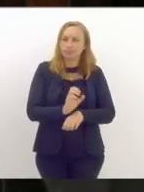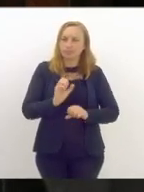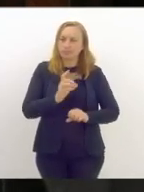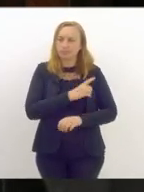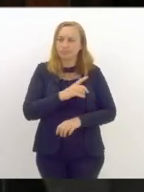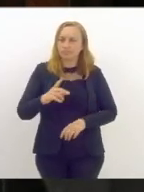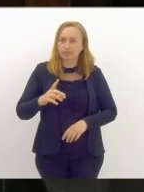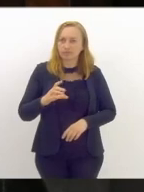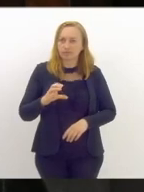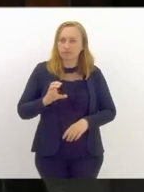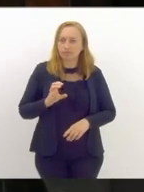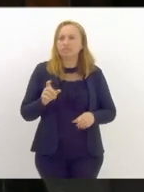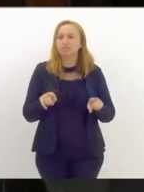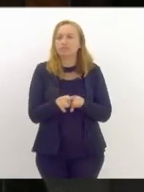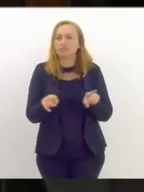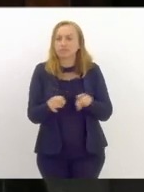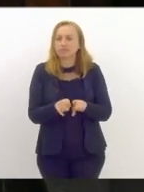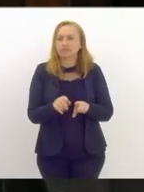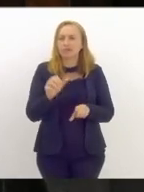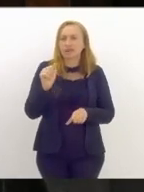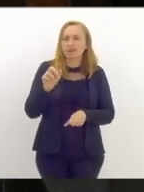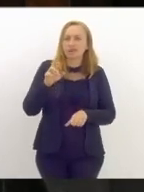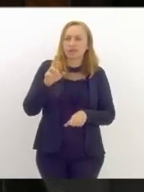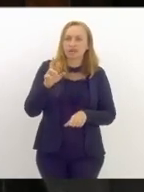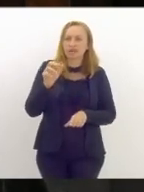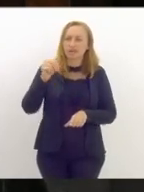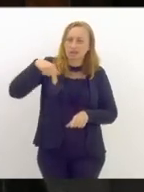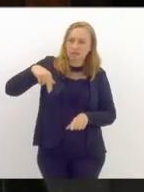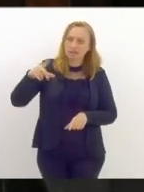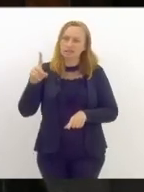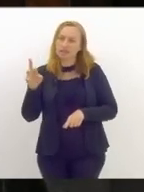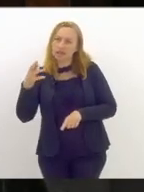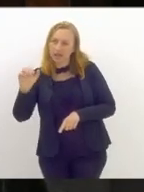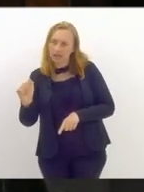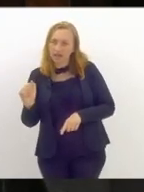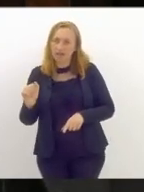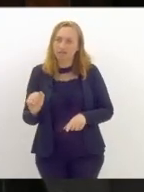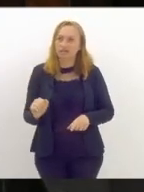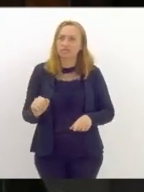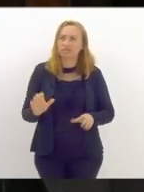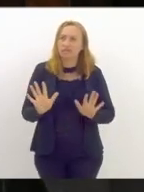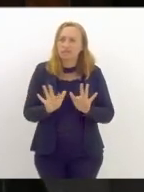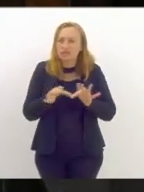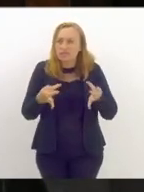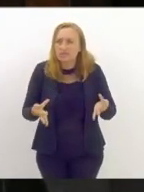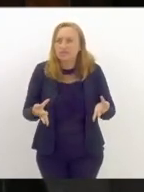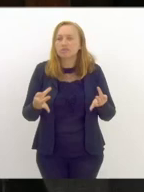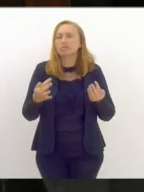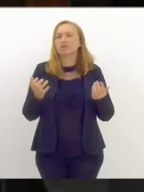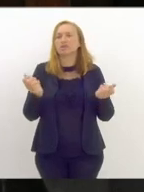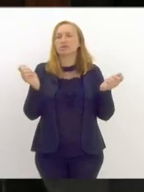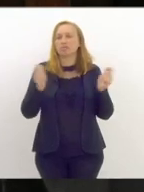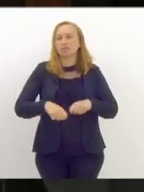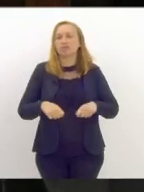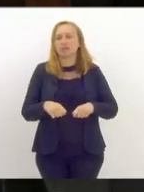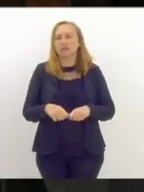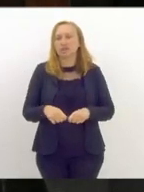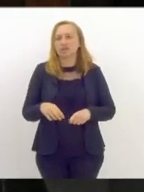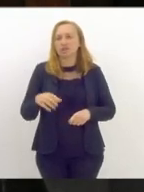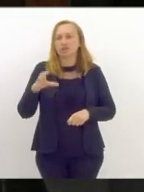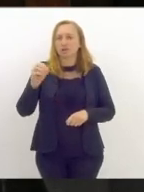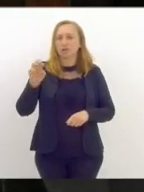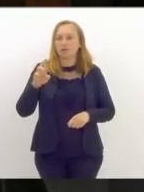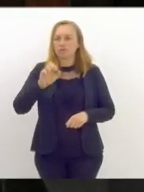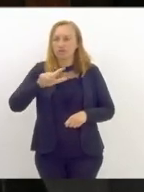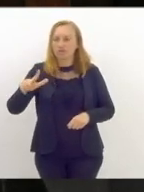mas também... A Andréia é uma coronel com uma simplicidade, uma competência impressionante, então agradecer